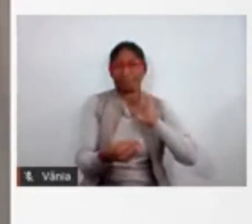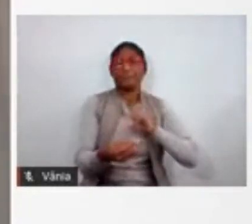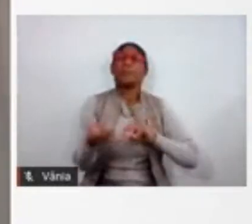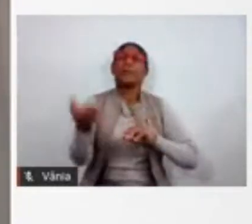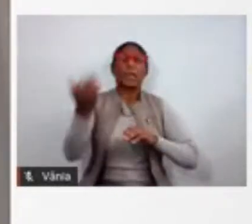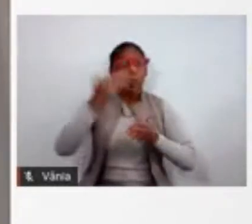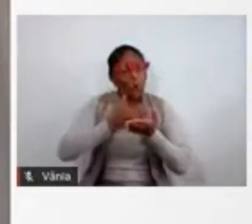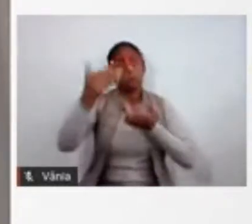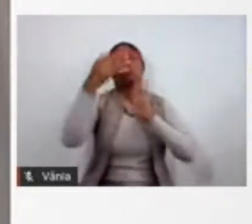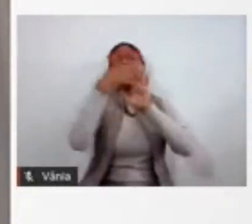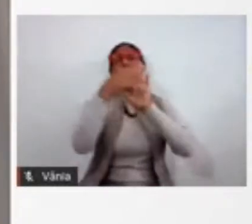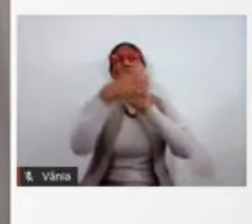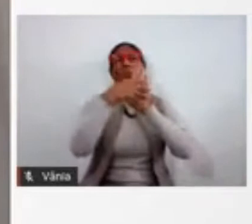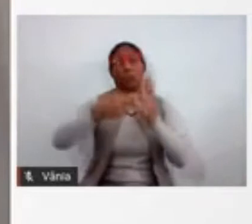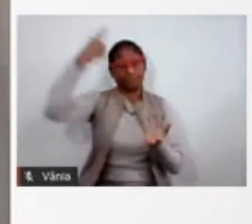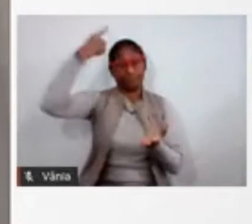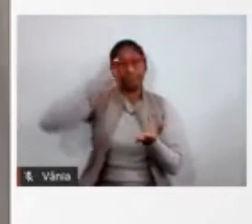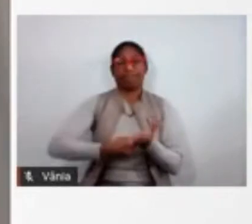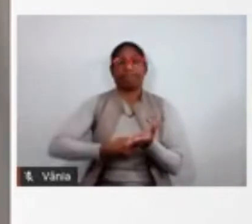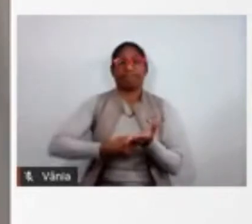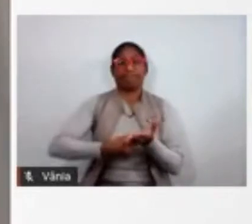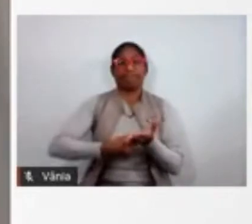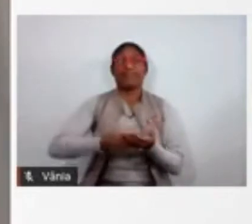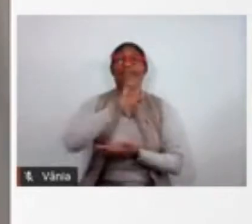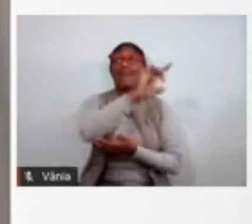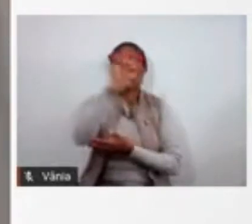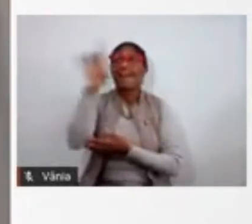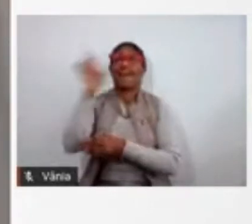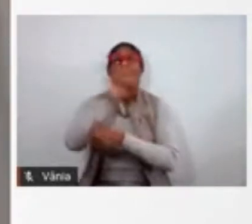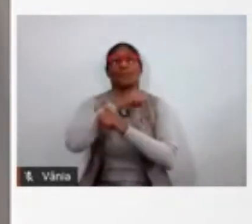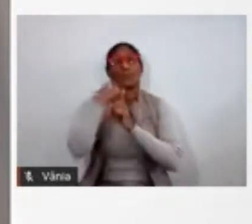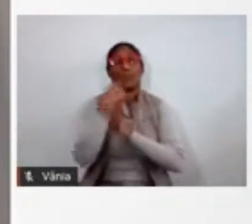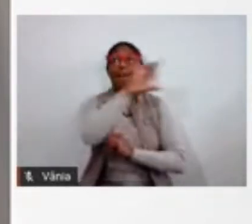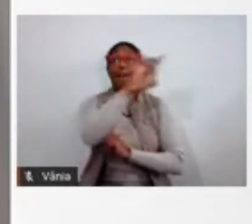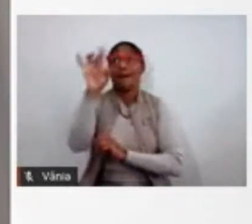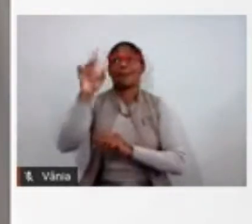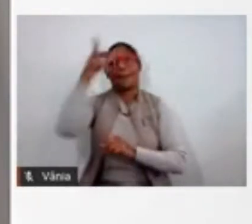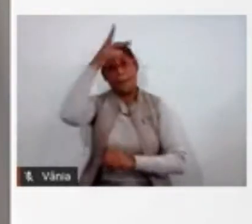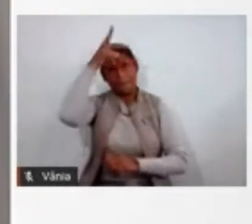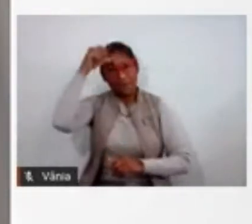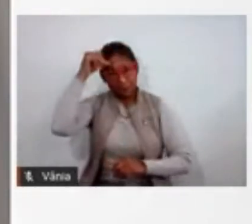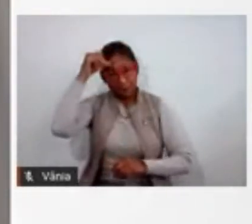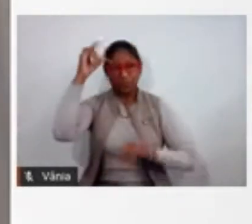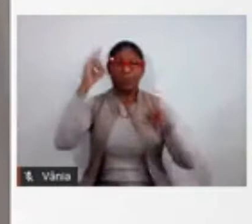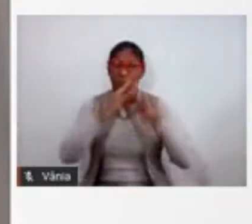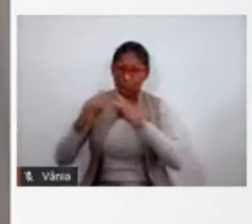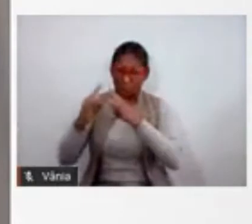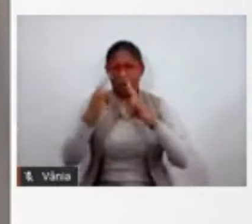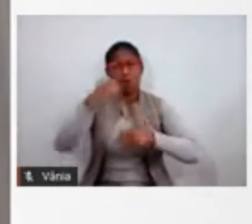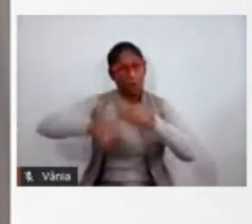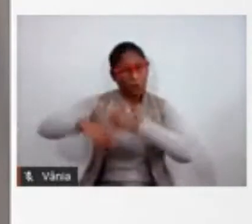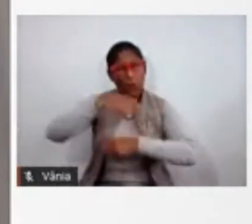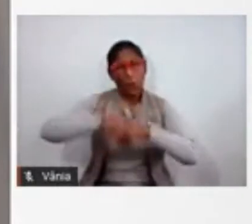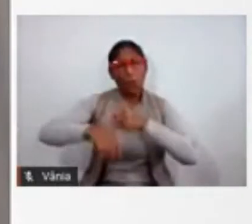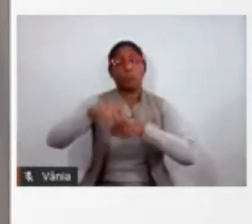modelo pactuado, com a participação da sociedade. Por isso, nós envolvemos entidades de setores econômicos e